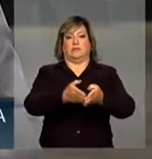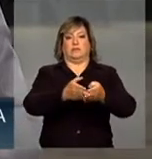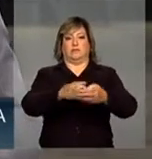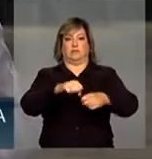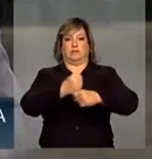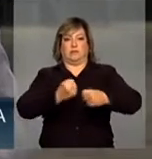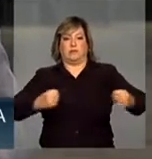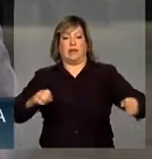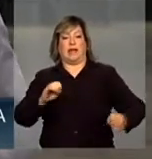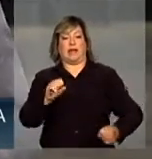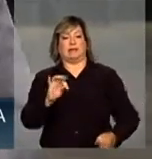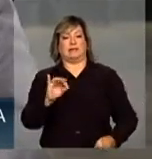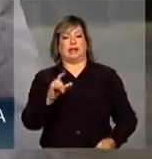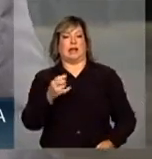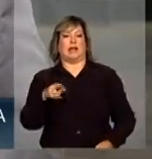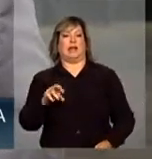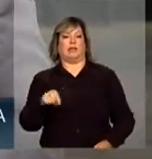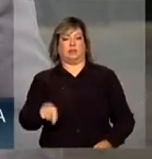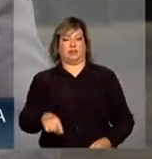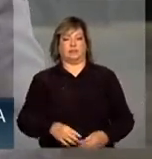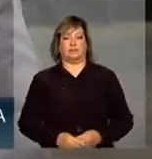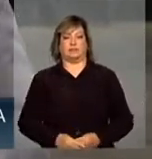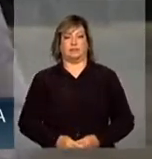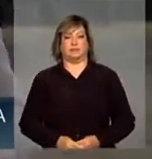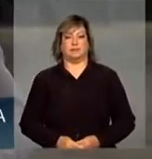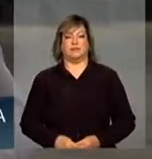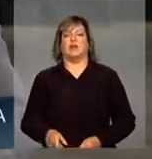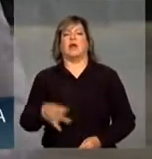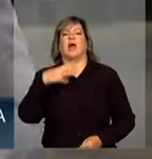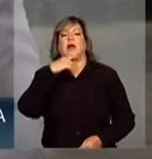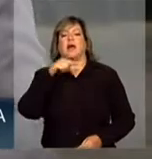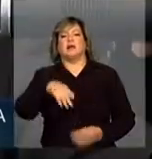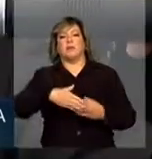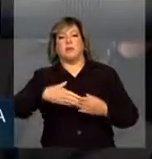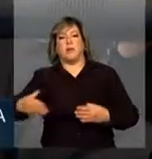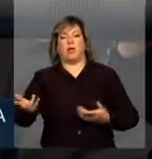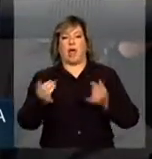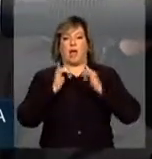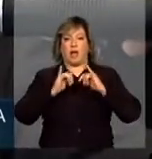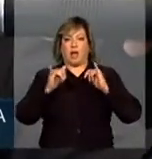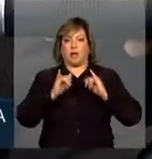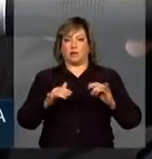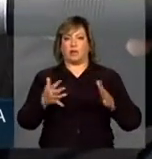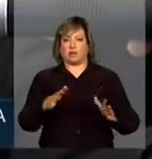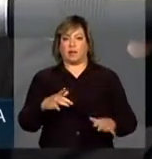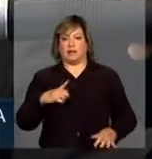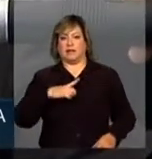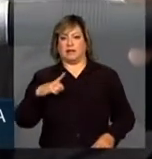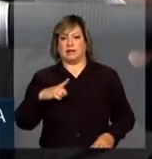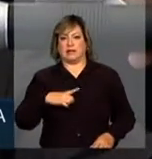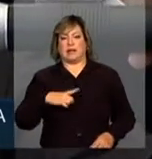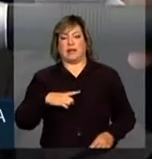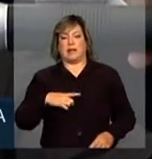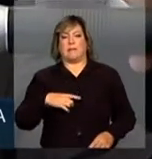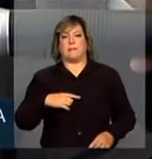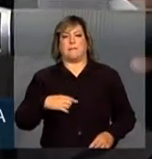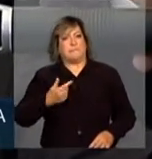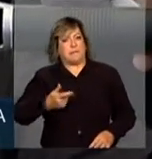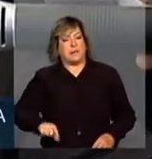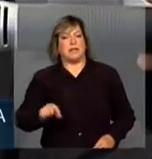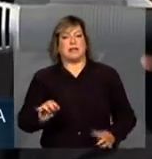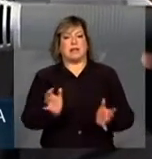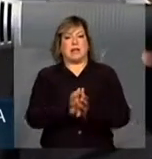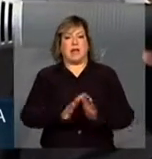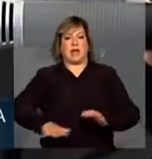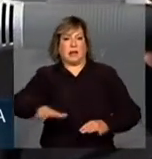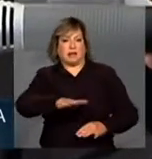é o estaleiro. Você acha que esses próximos anúncios devem ter mais áreas para